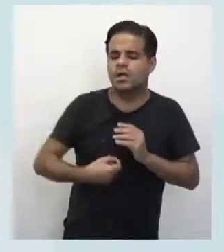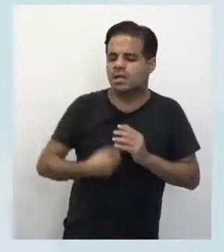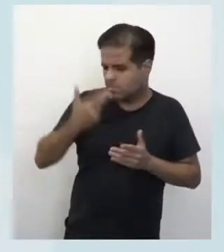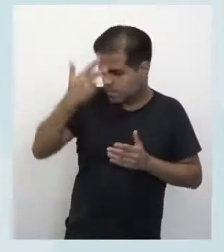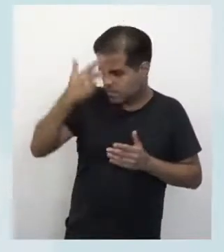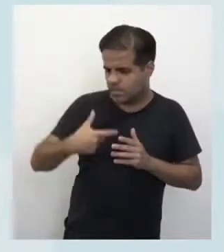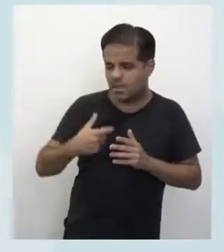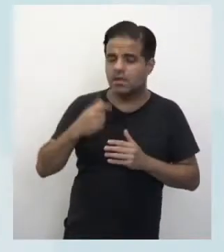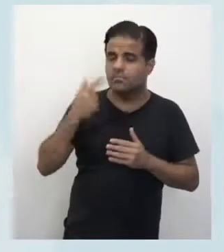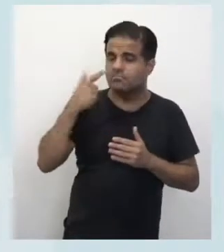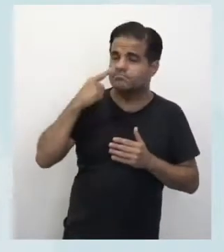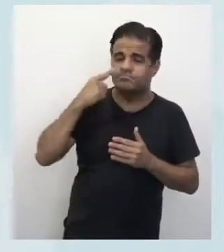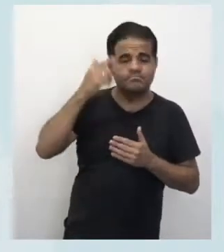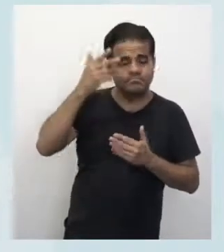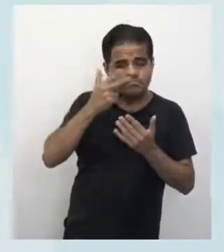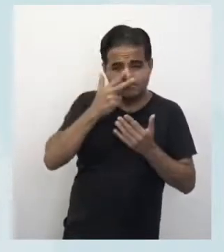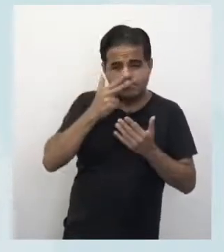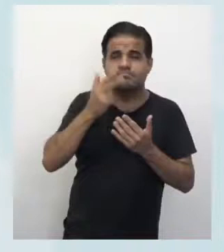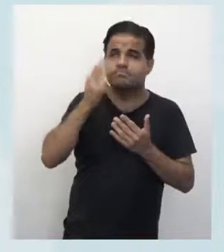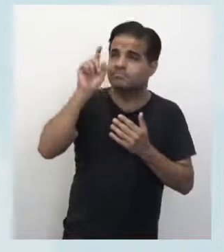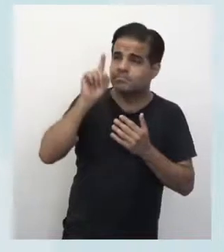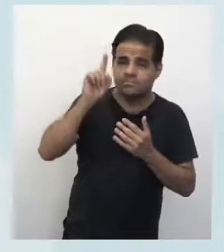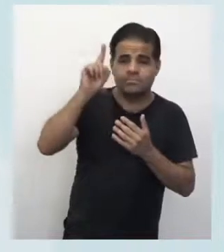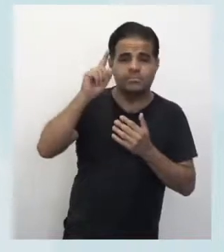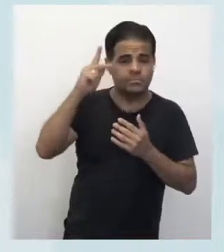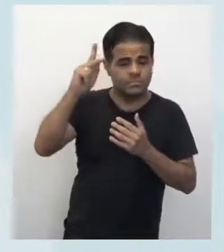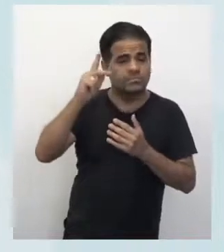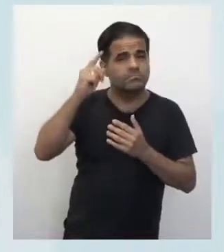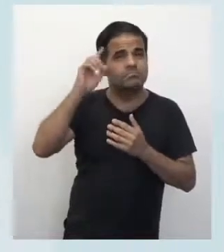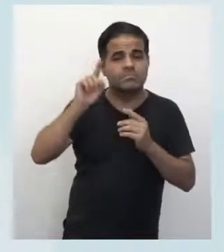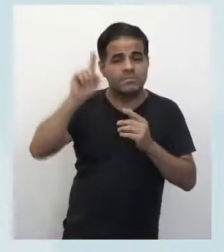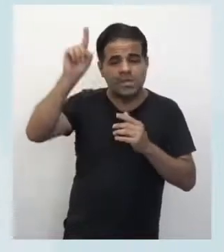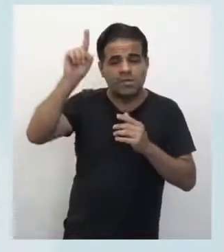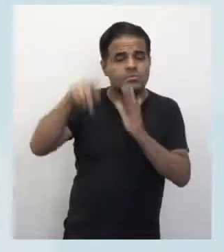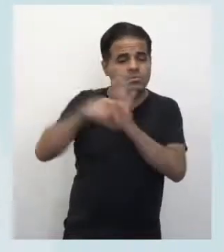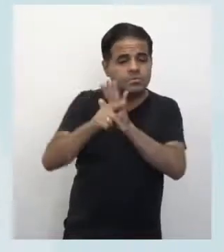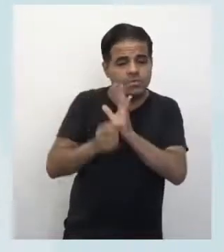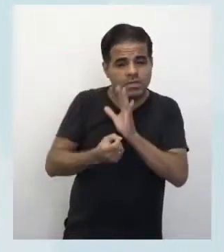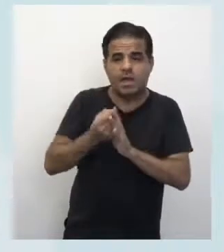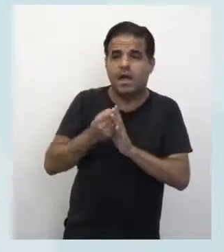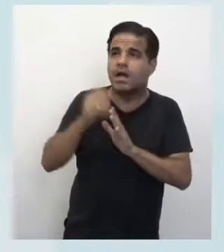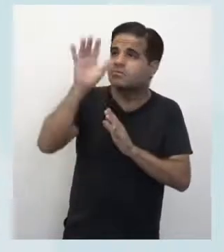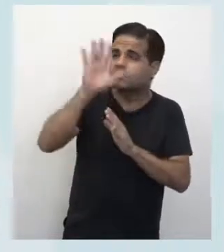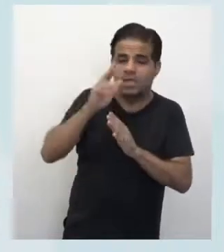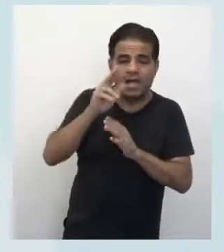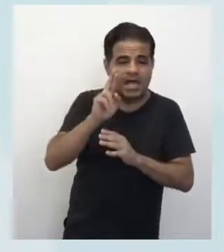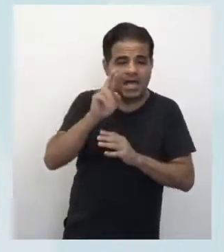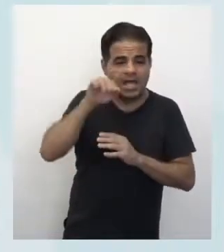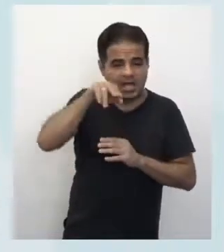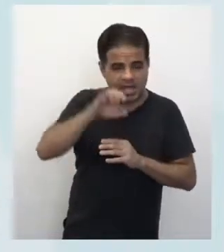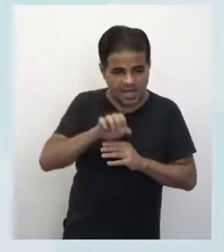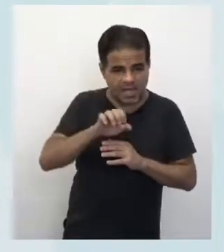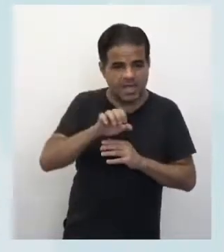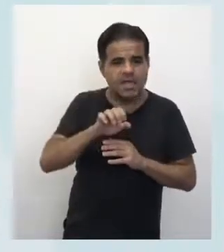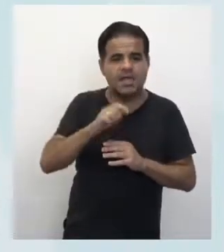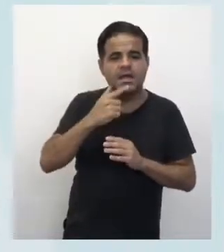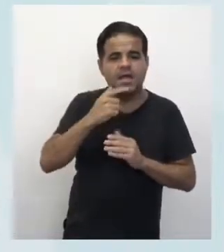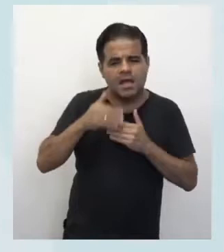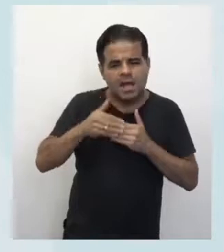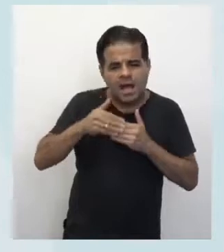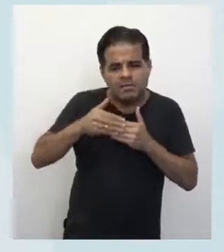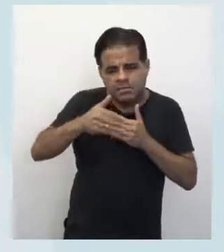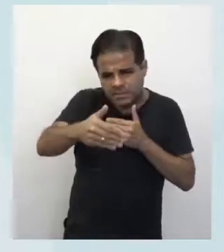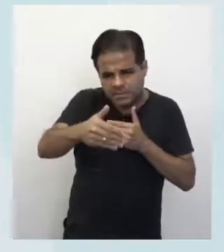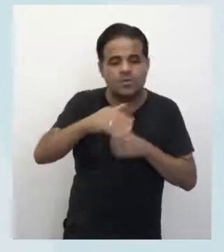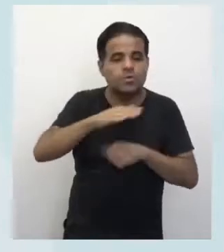feita à imagem e à semelhança do seu Criador, de Deus. René Descartes, na modernidade, avançando um pouco mais